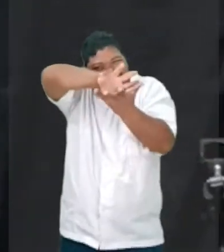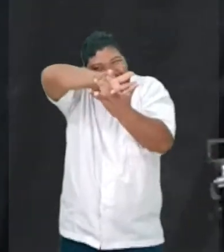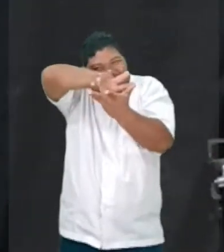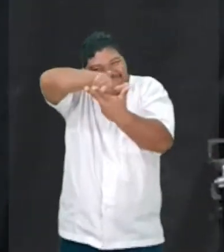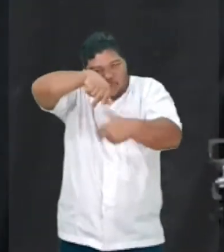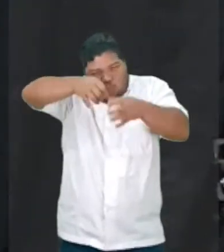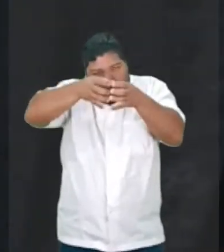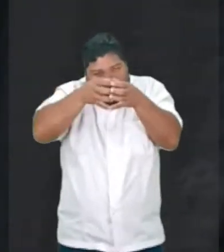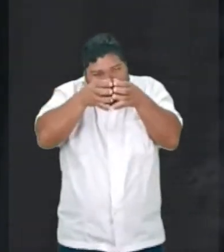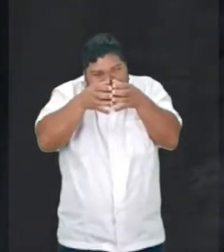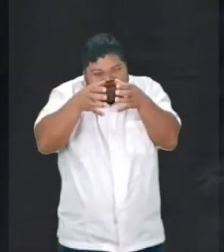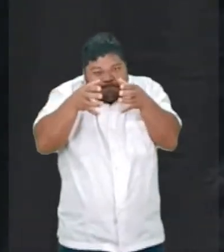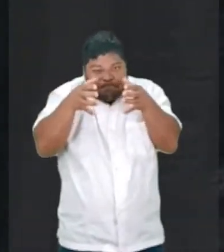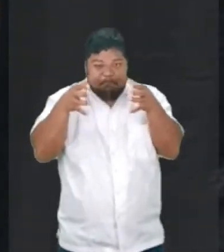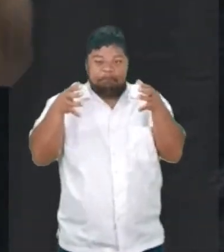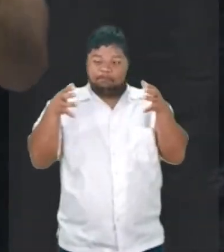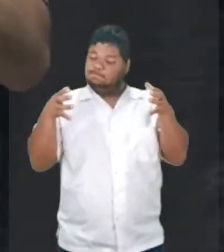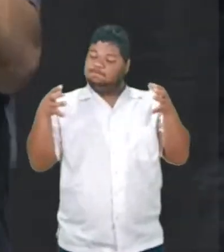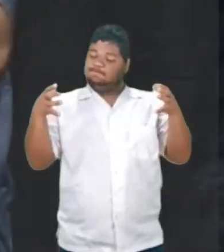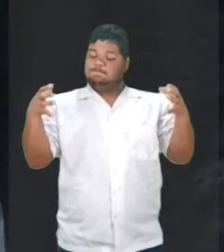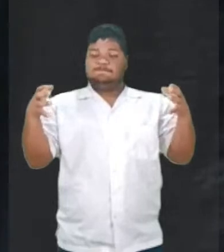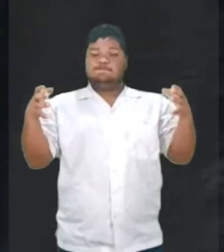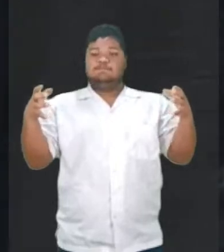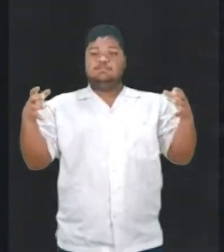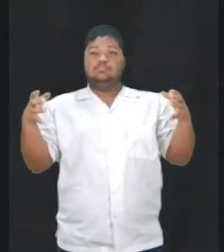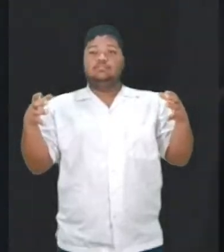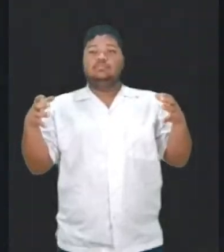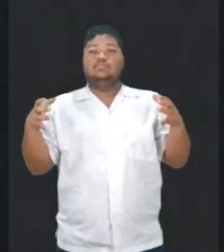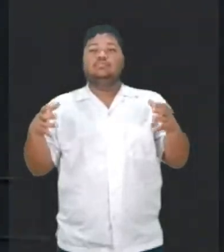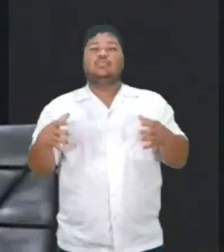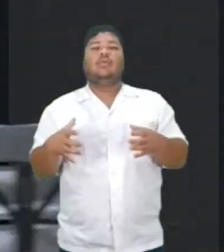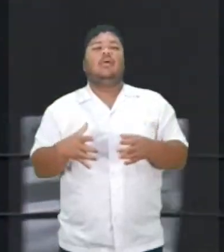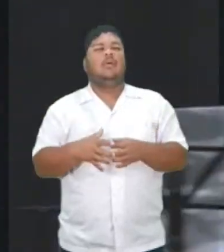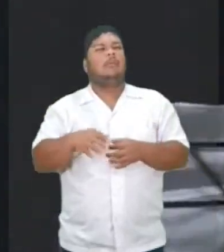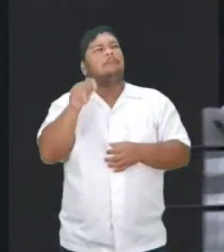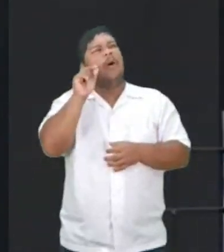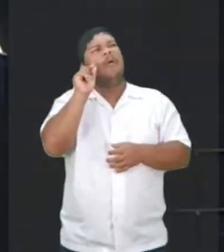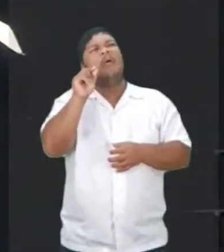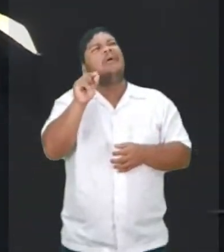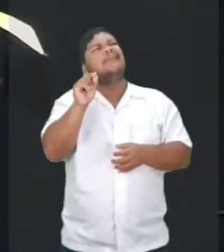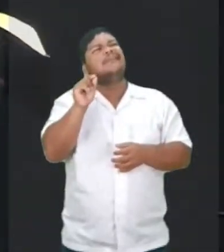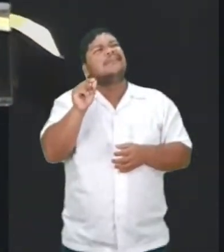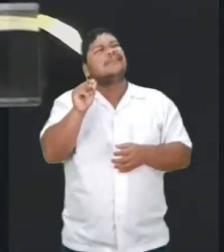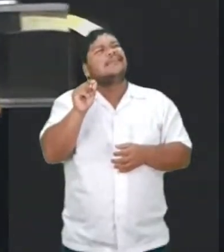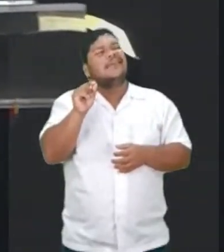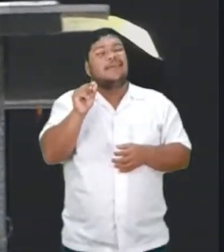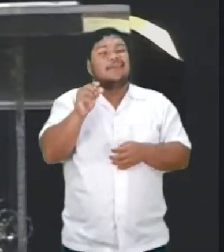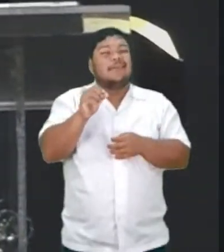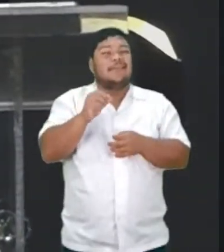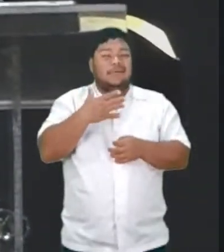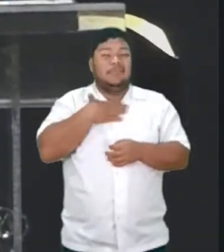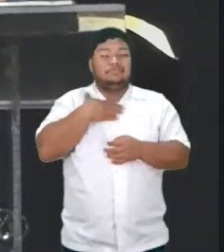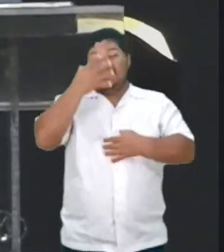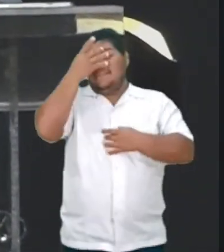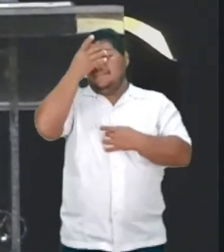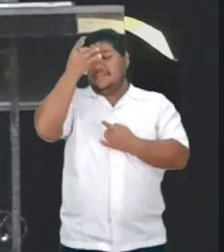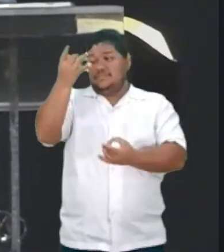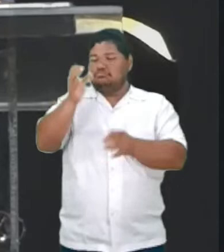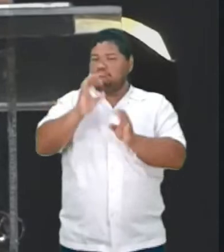expandindo. Talvez você pergunte, mas o que isso tem a ver com a minha fé?